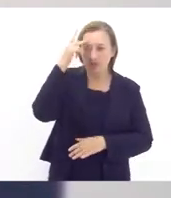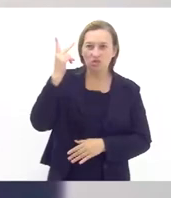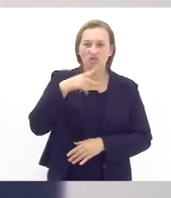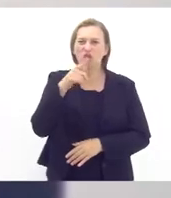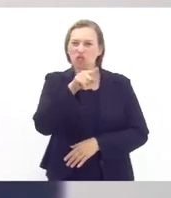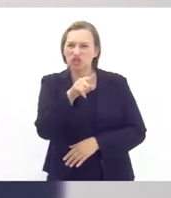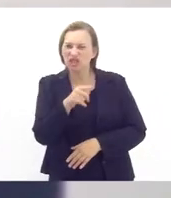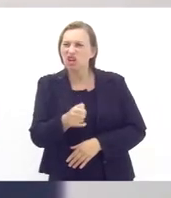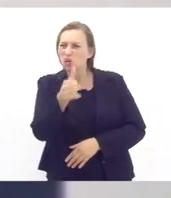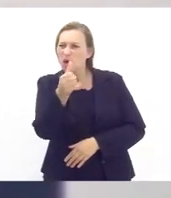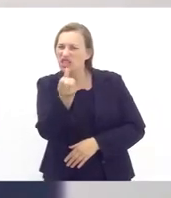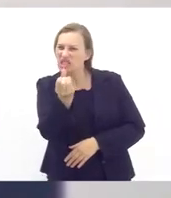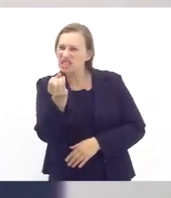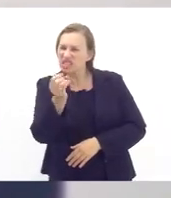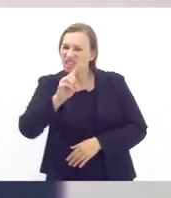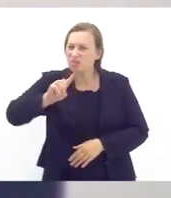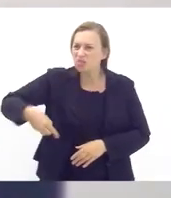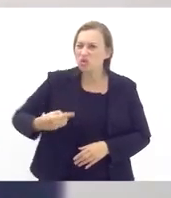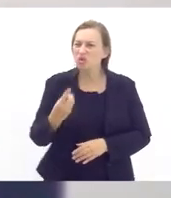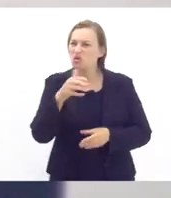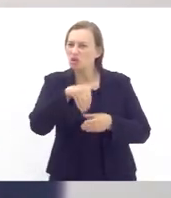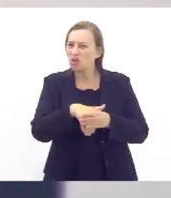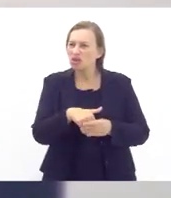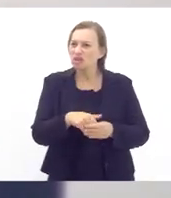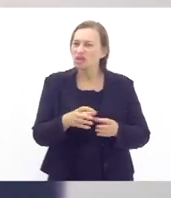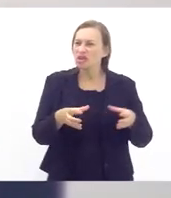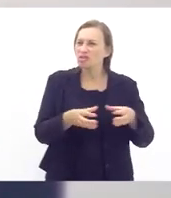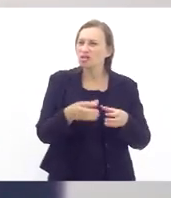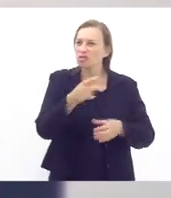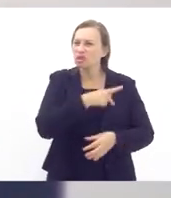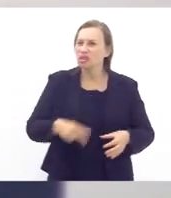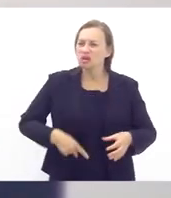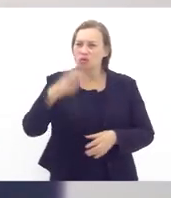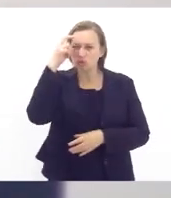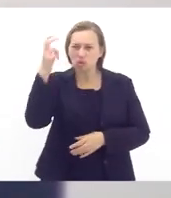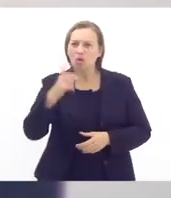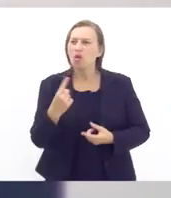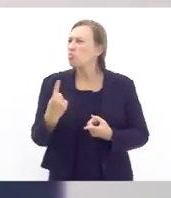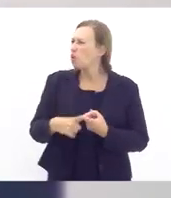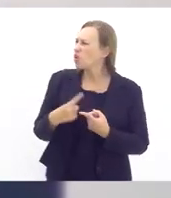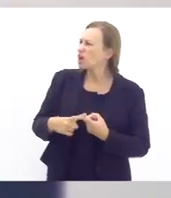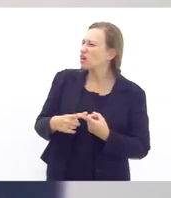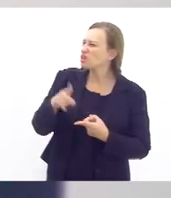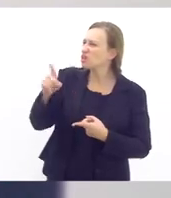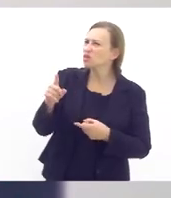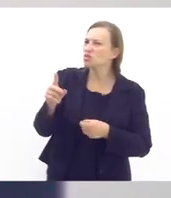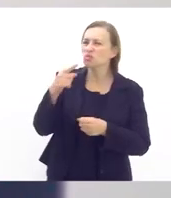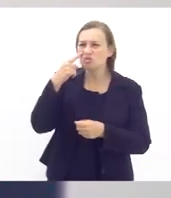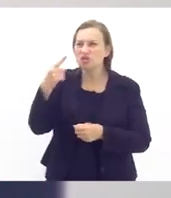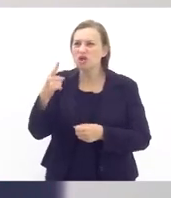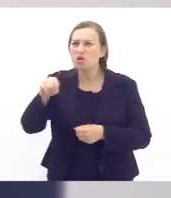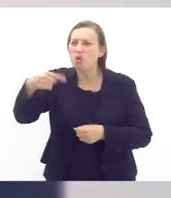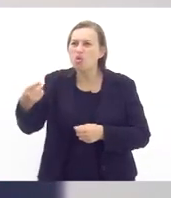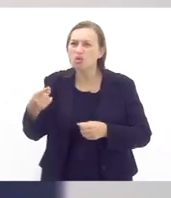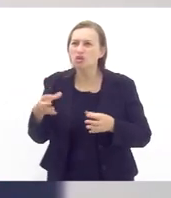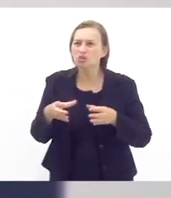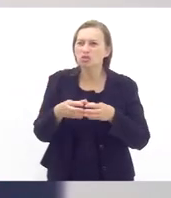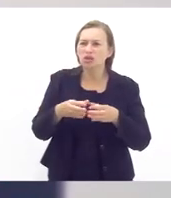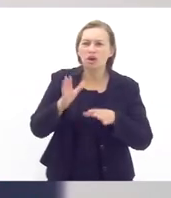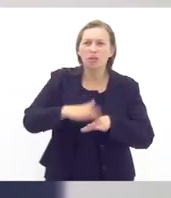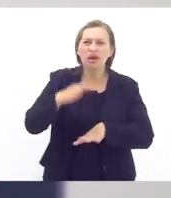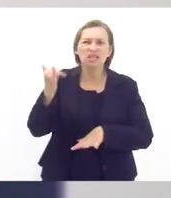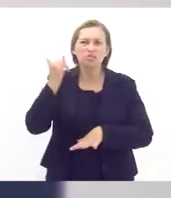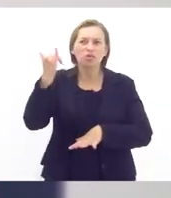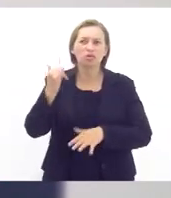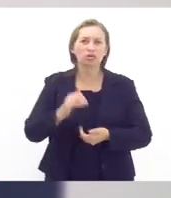assim vai ser pouco tem quase 60 mil votos que ia ser presidente da Comissão de Cultura Por que que você não procura uma comissão mais importante